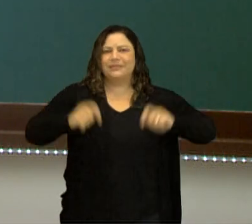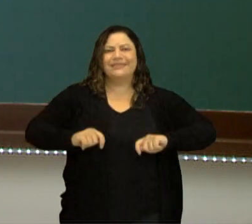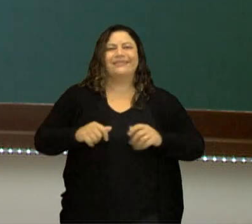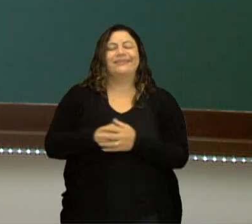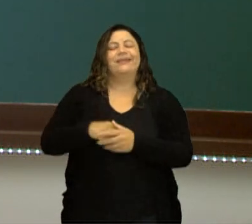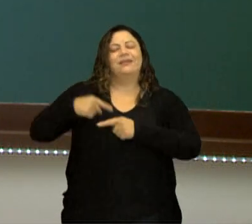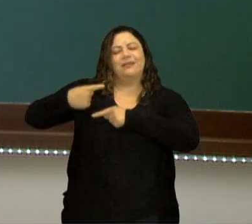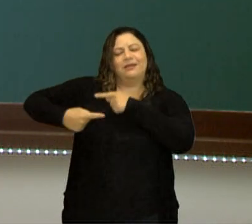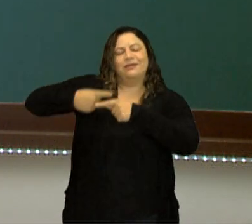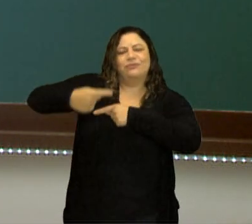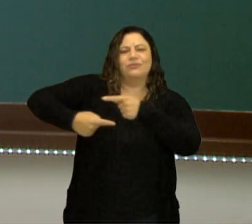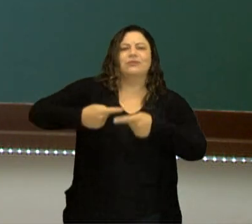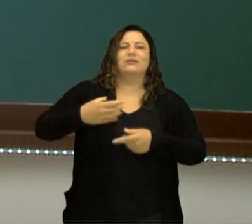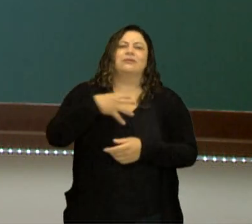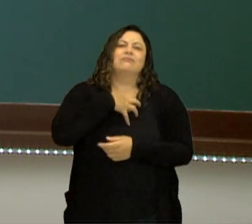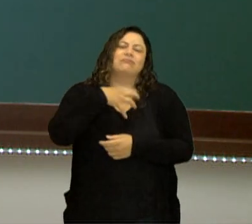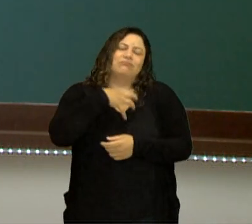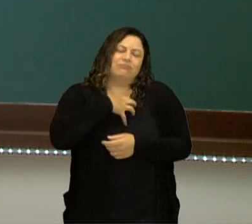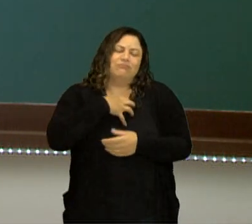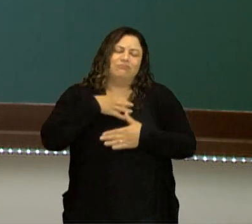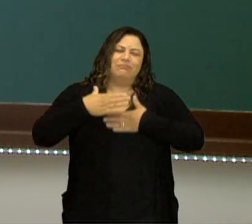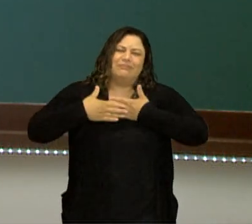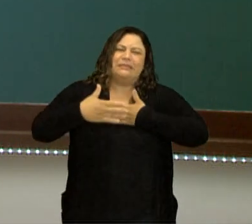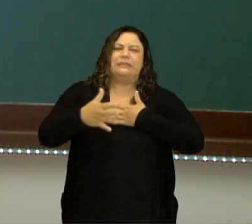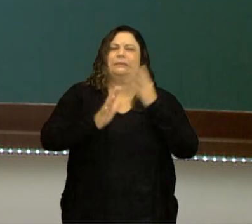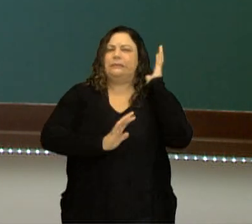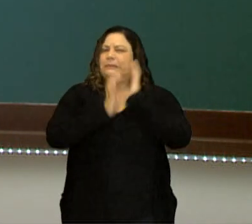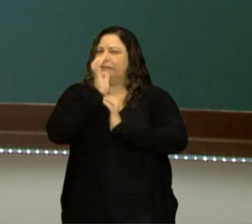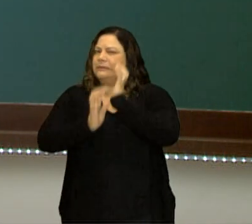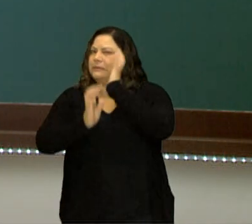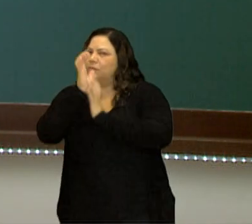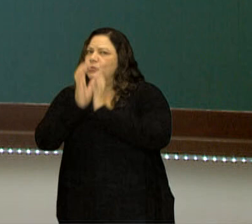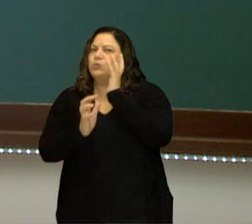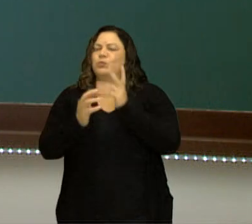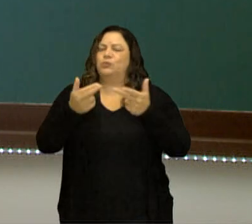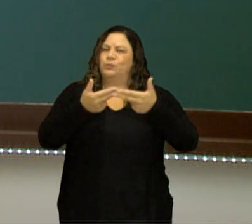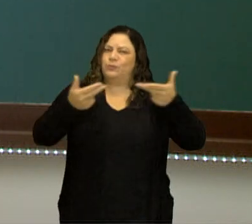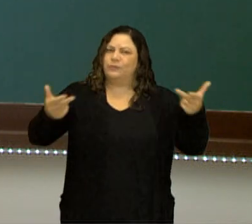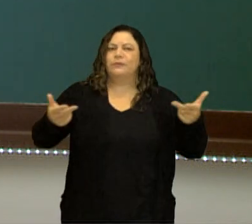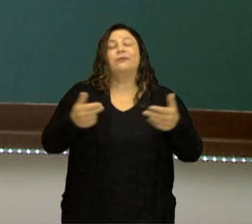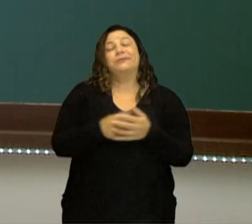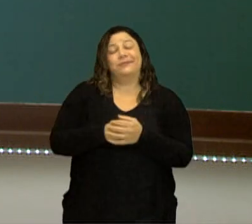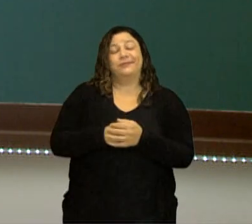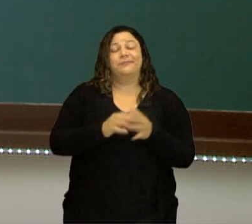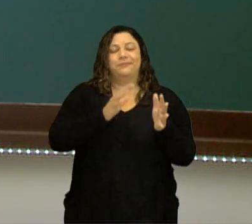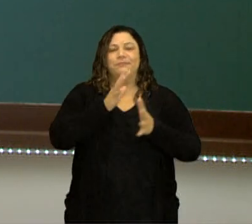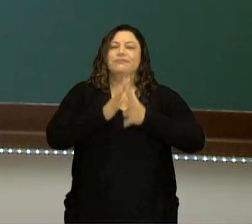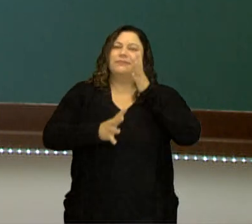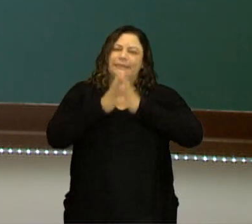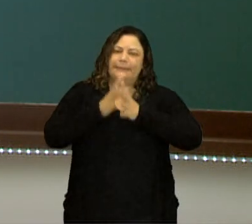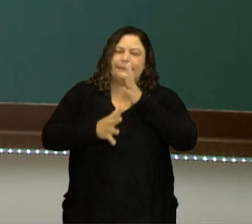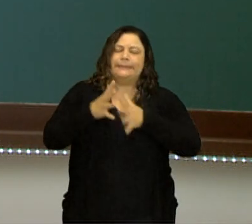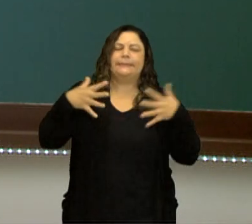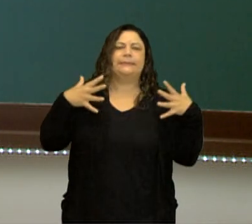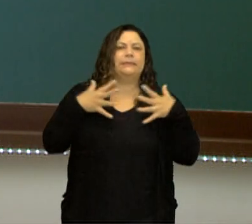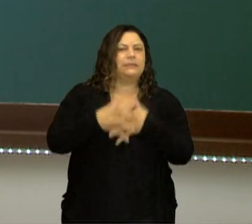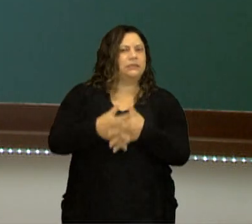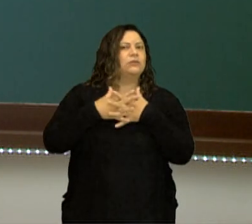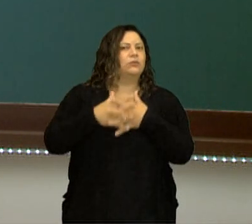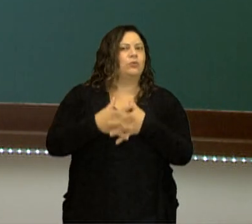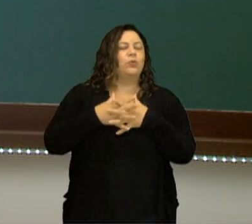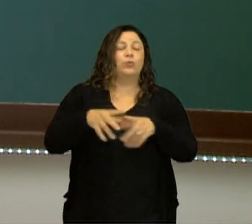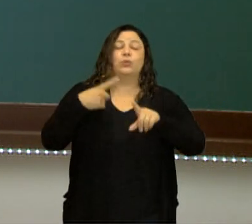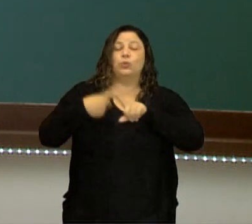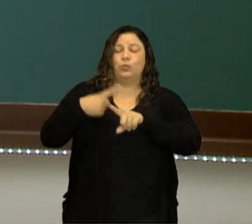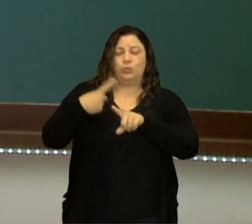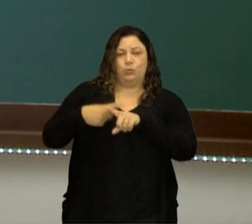gerando ali, de certa maneira, algumas tretas, algumas confusões, conflitos que existiam lá, porque existiam